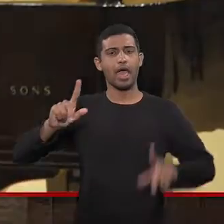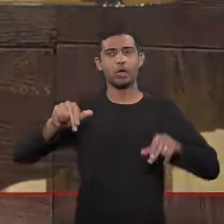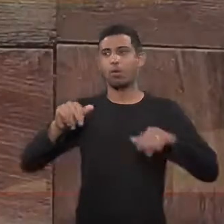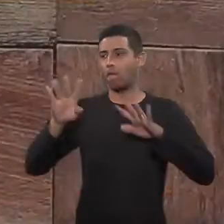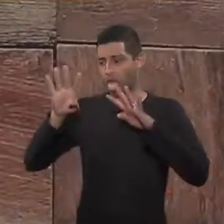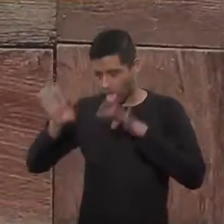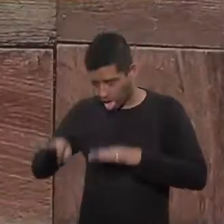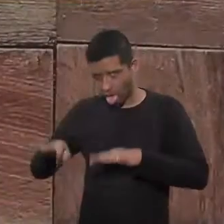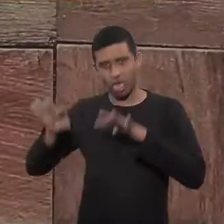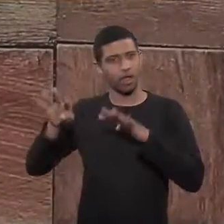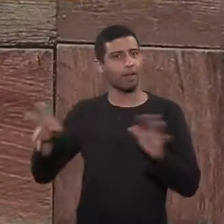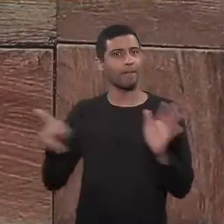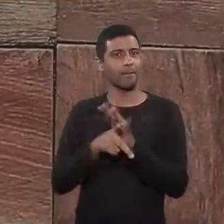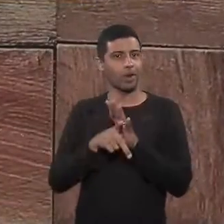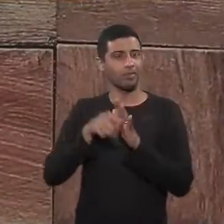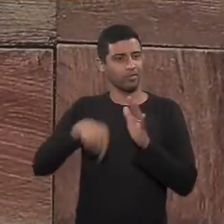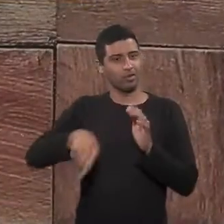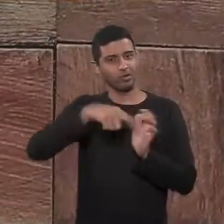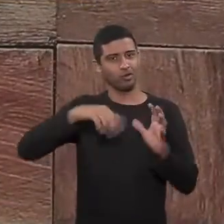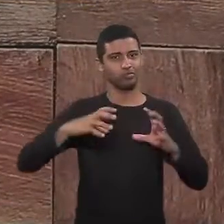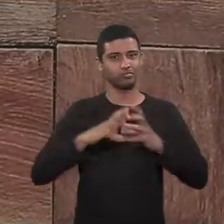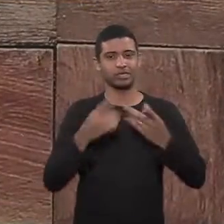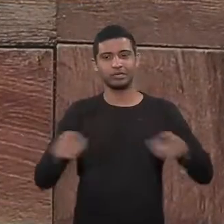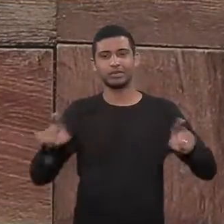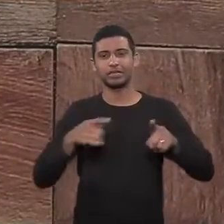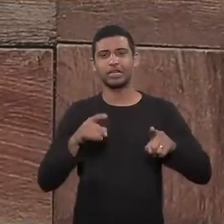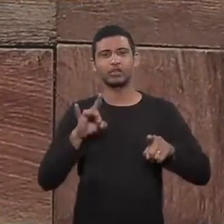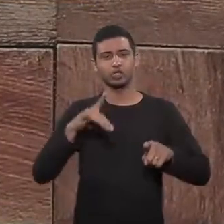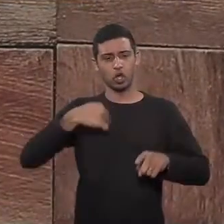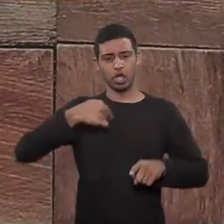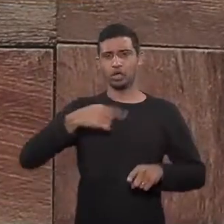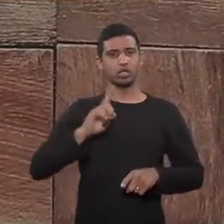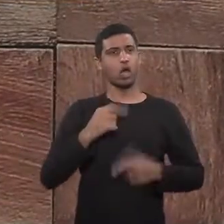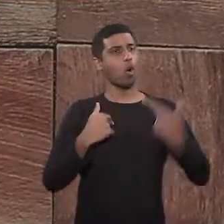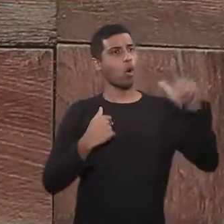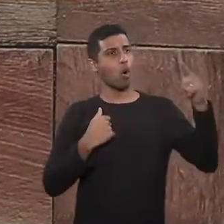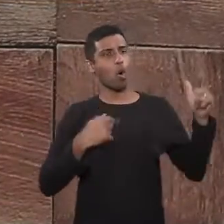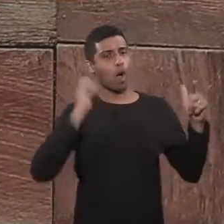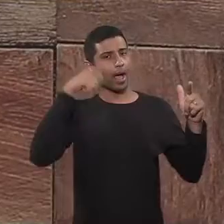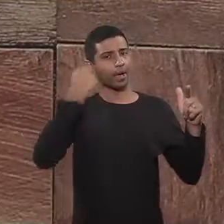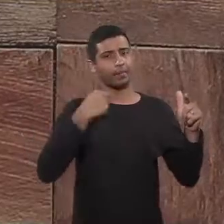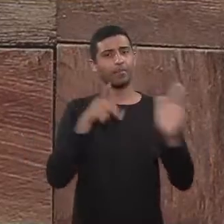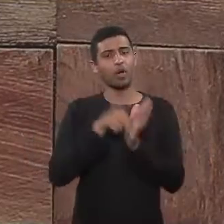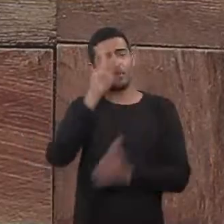musicistas. Numa série de música brasileira, que fui não só eu, mas outros artistas brasileiros, nós